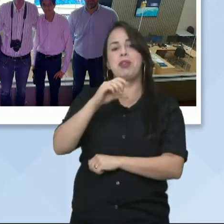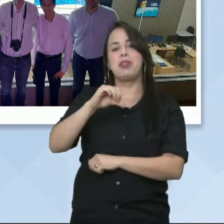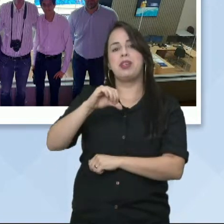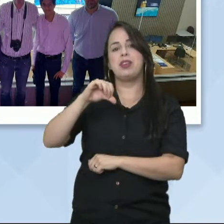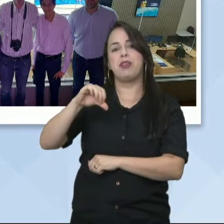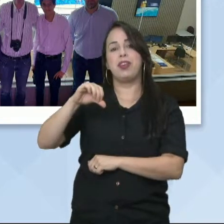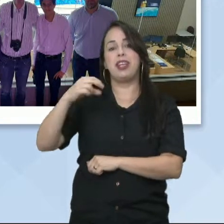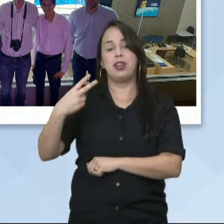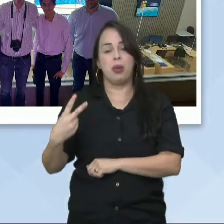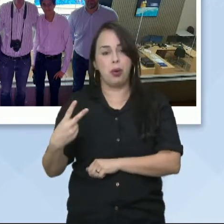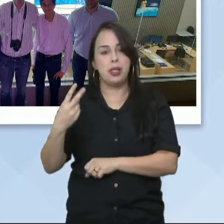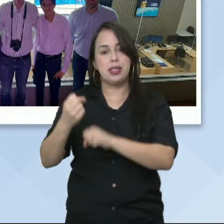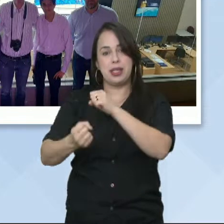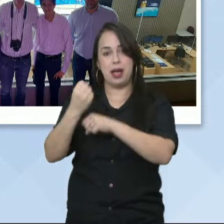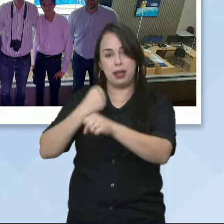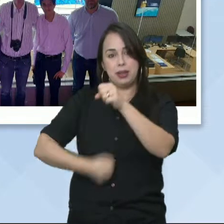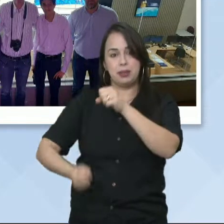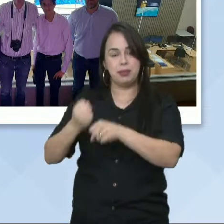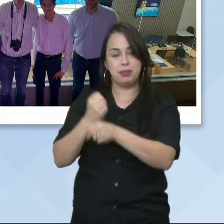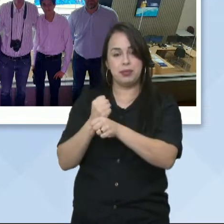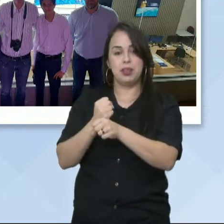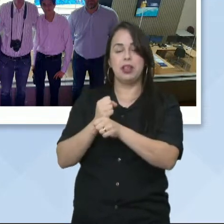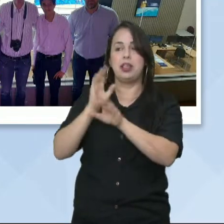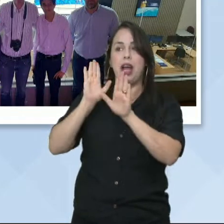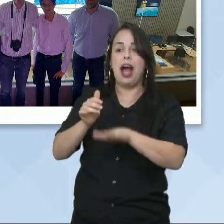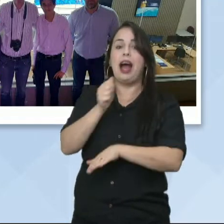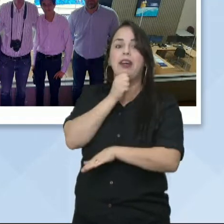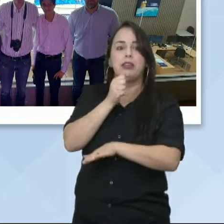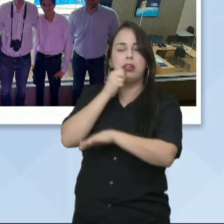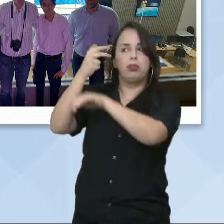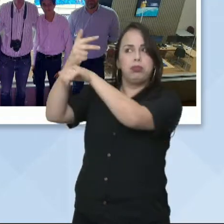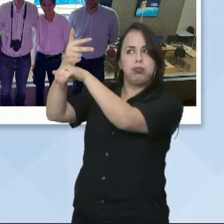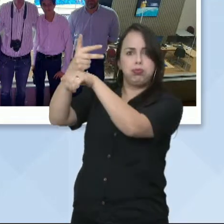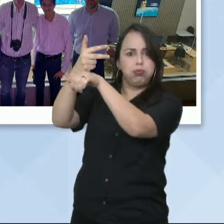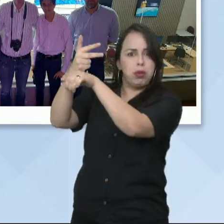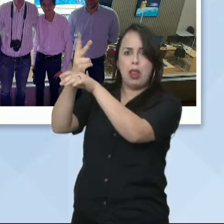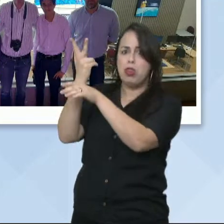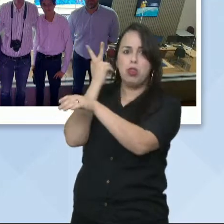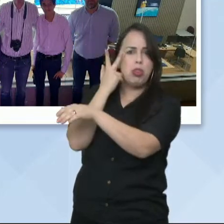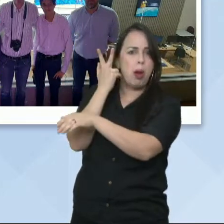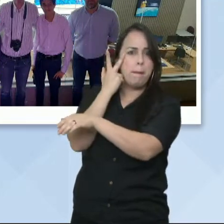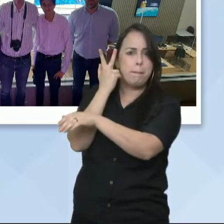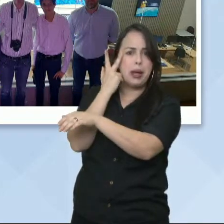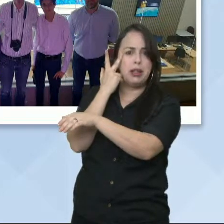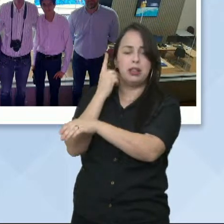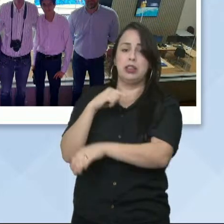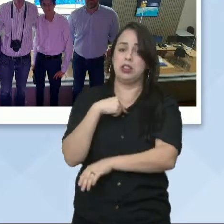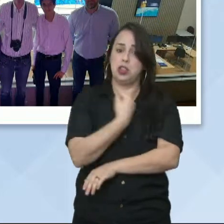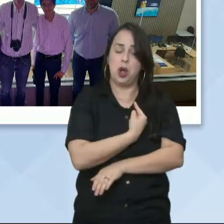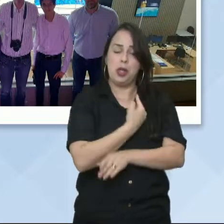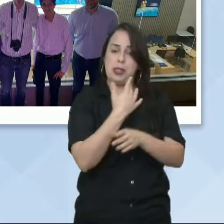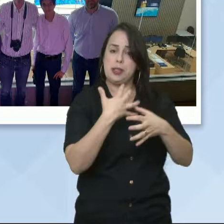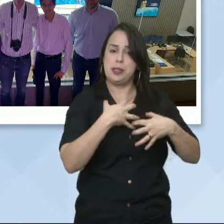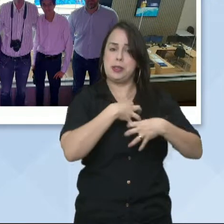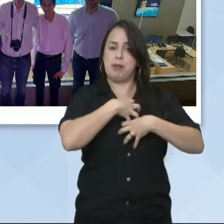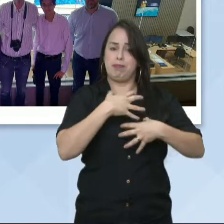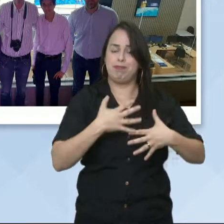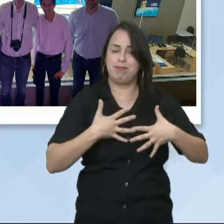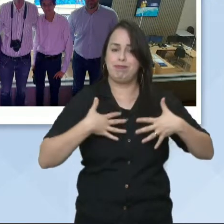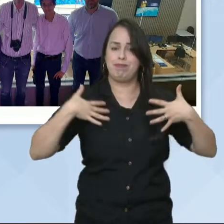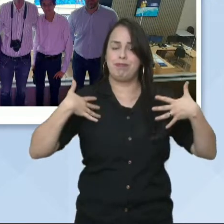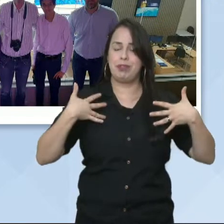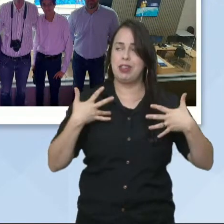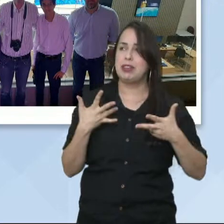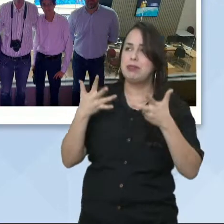órbita e operando regularmente. Para nós, funcionários do INPE, é uma grande alegria poder ver